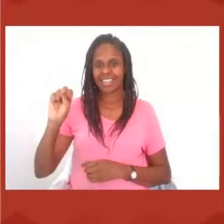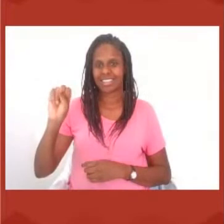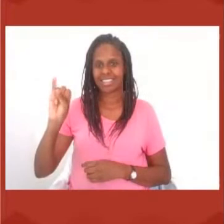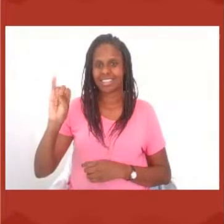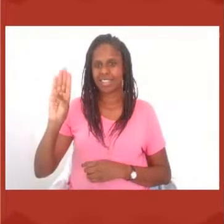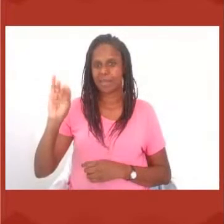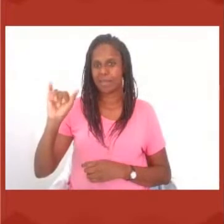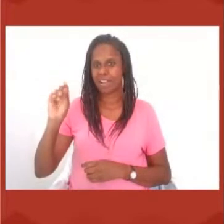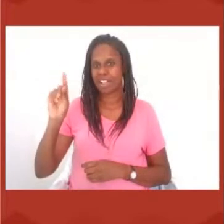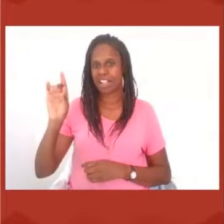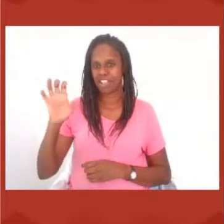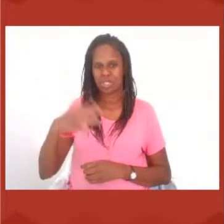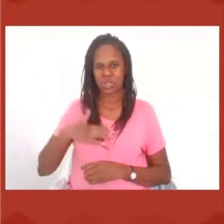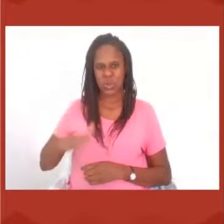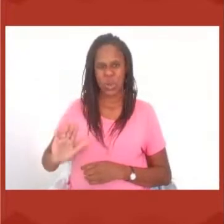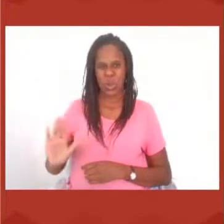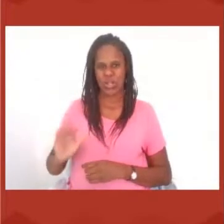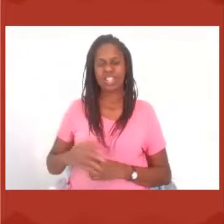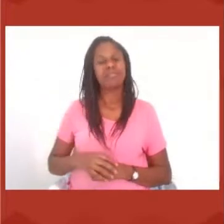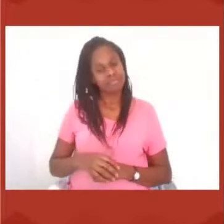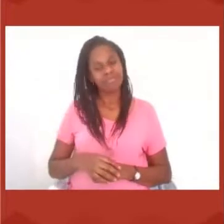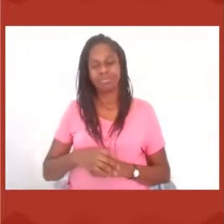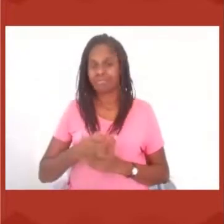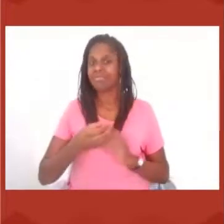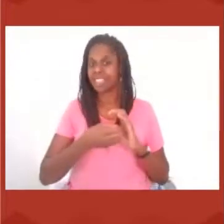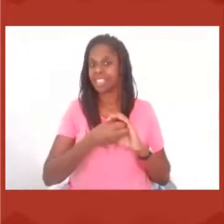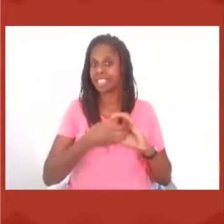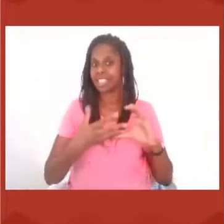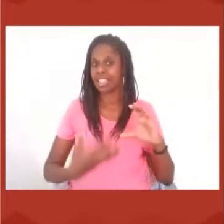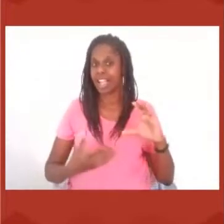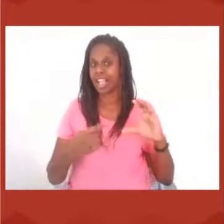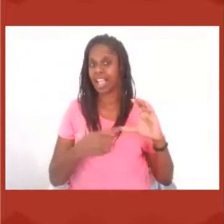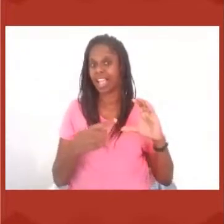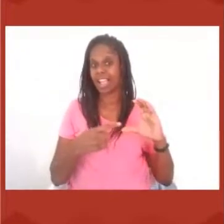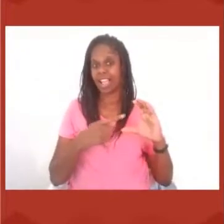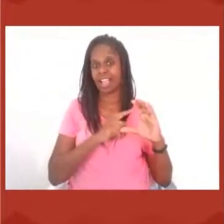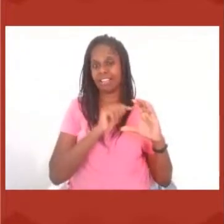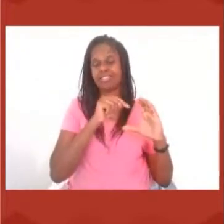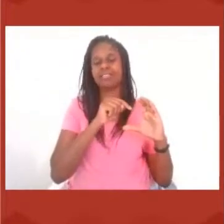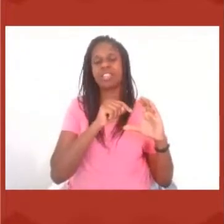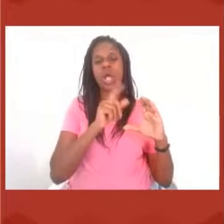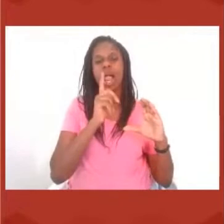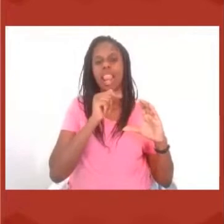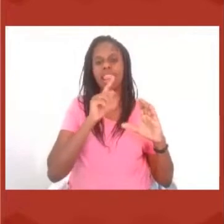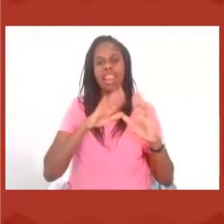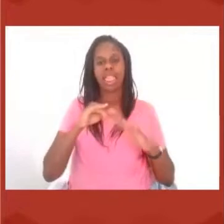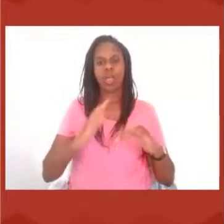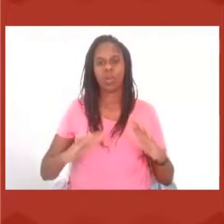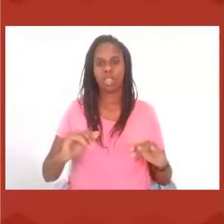eu acho que está dentro das características, né, de líquido.